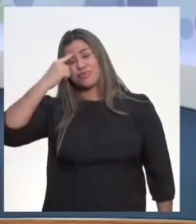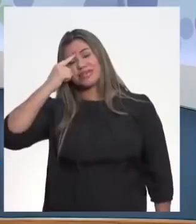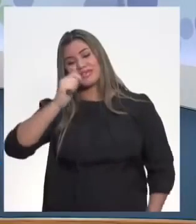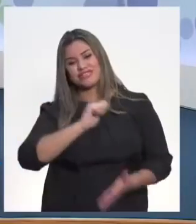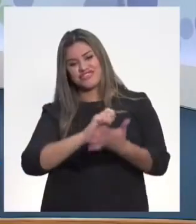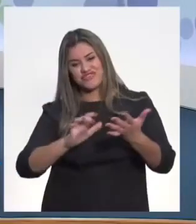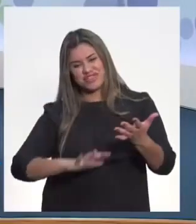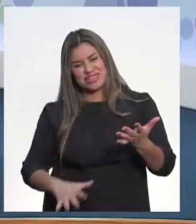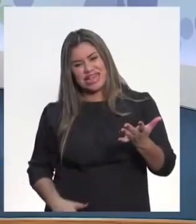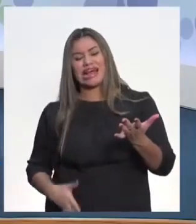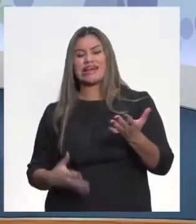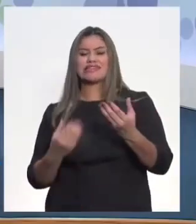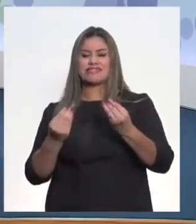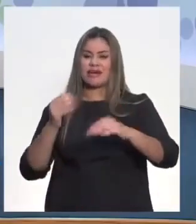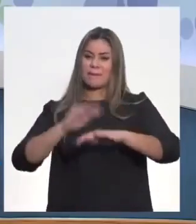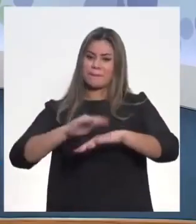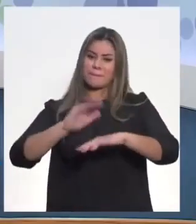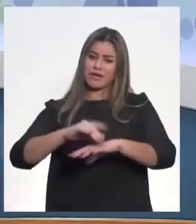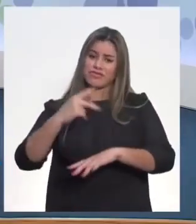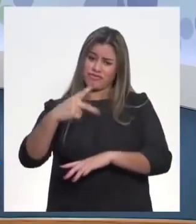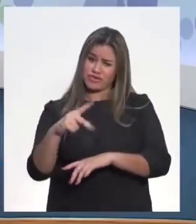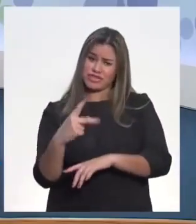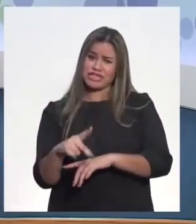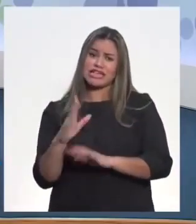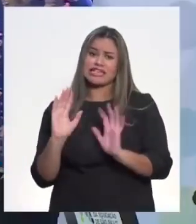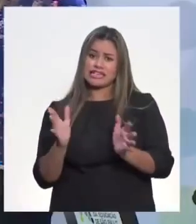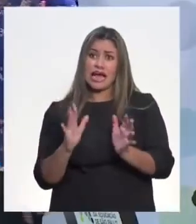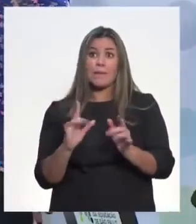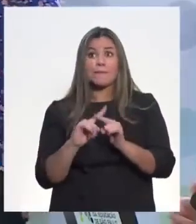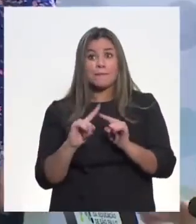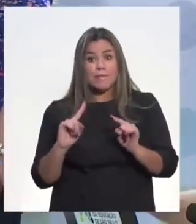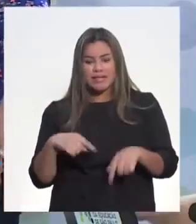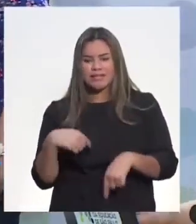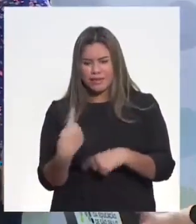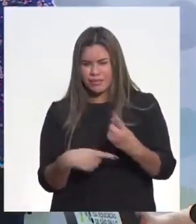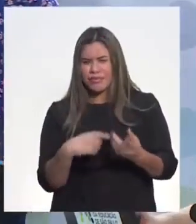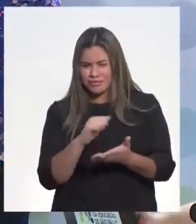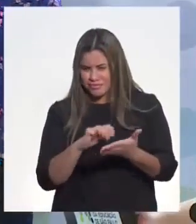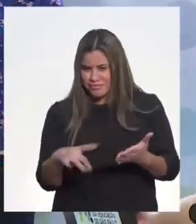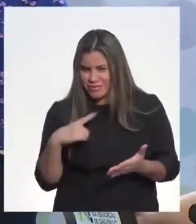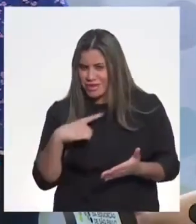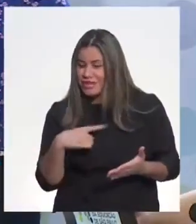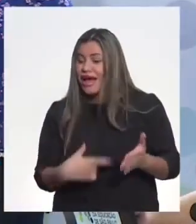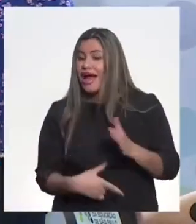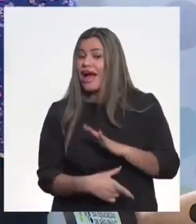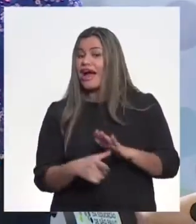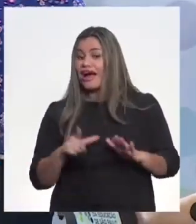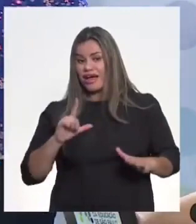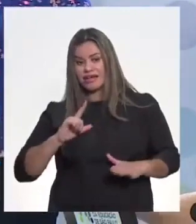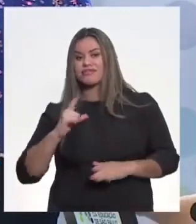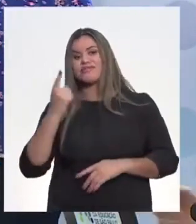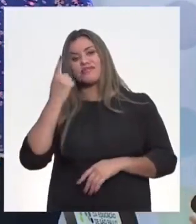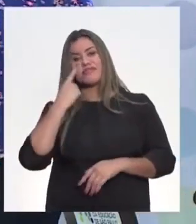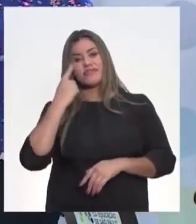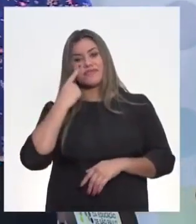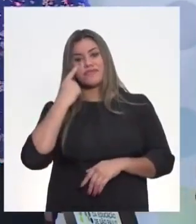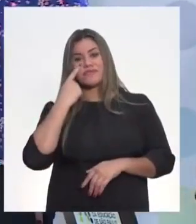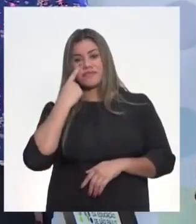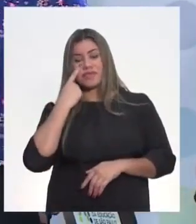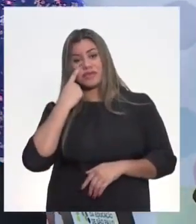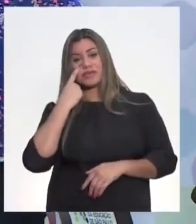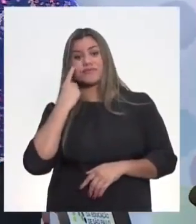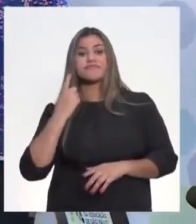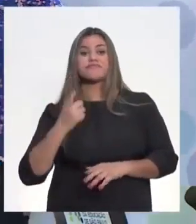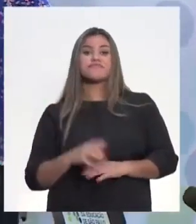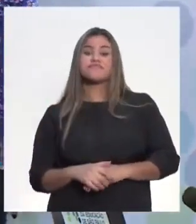para trabalharem. Não que não vai acontecer, mas... Bom, então vamos conceituar no final das contas aquilo que a gente estava